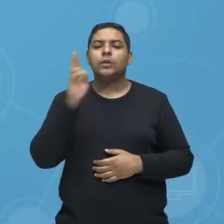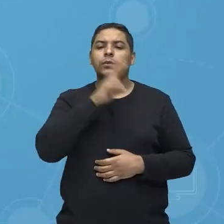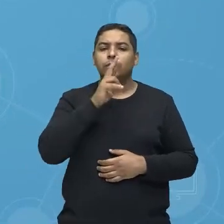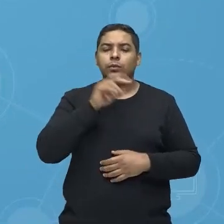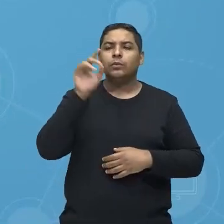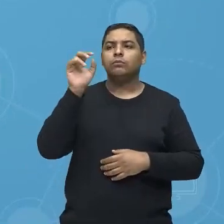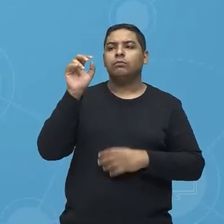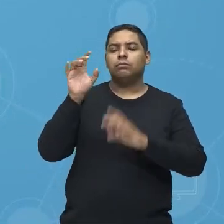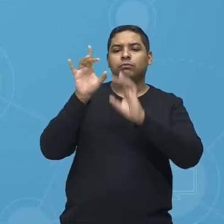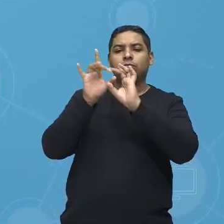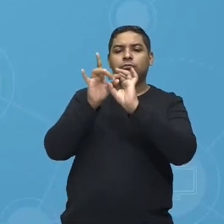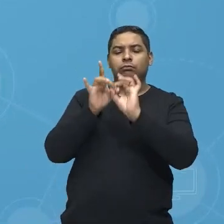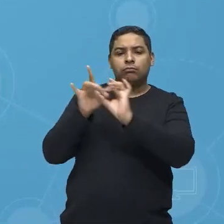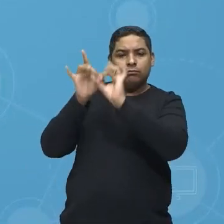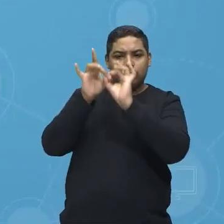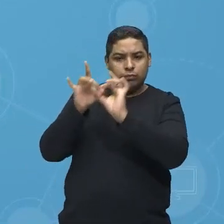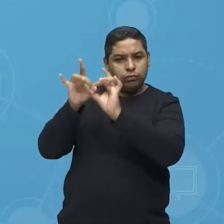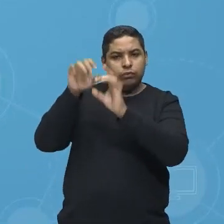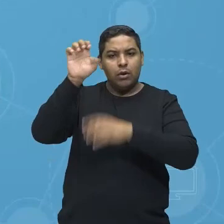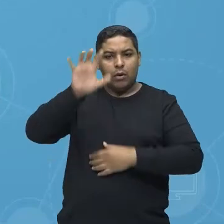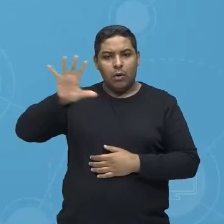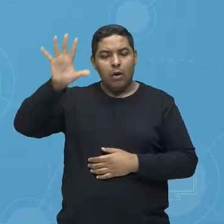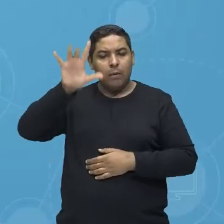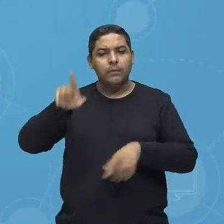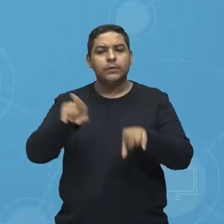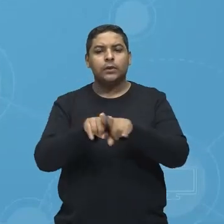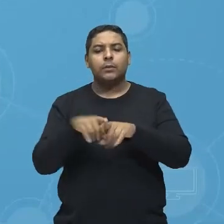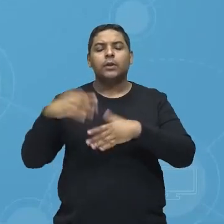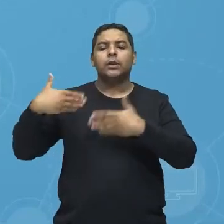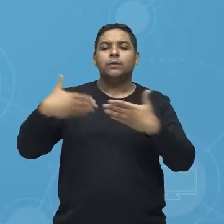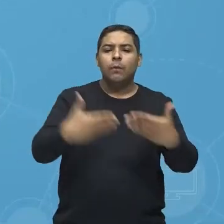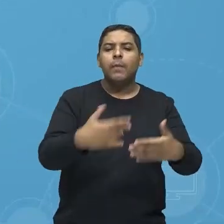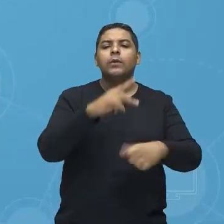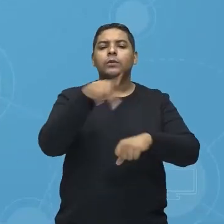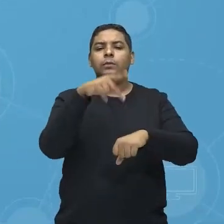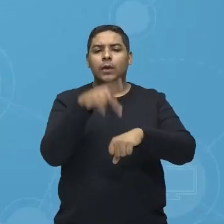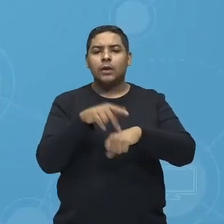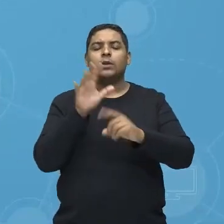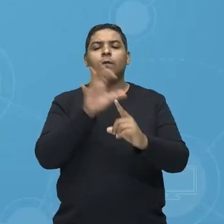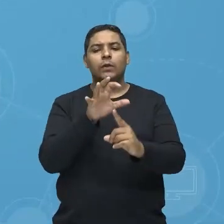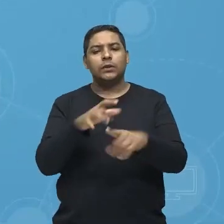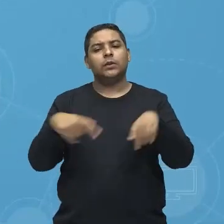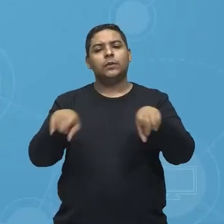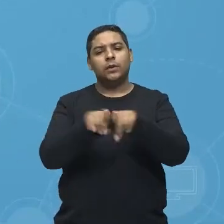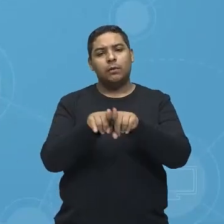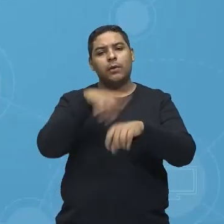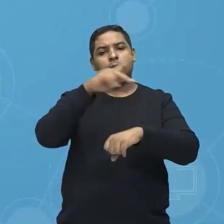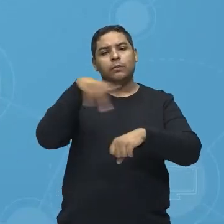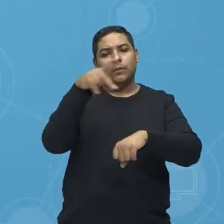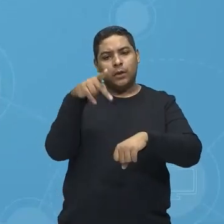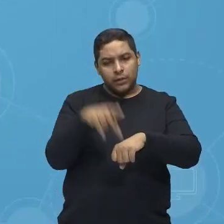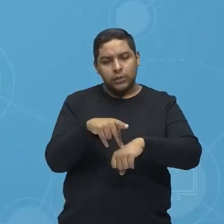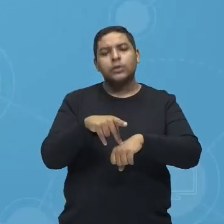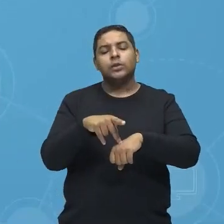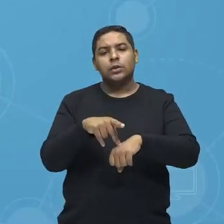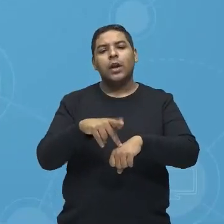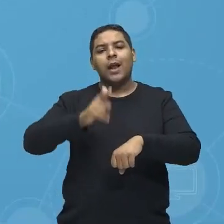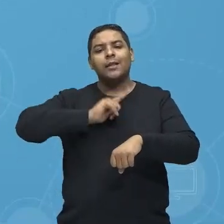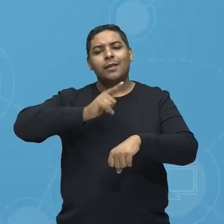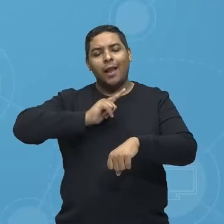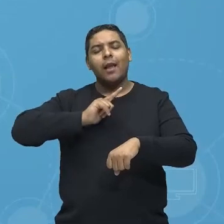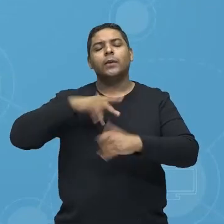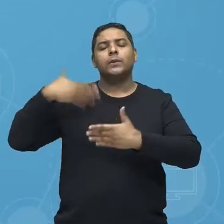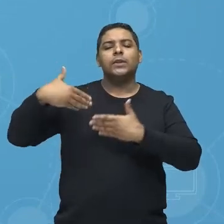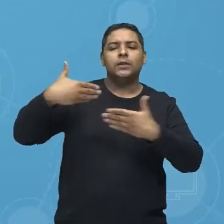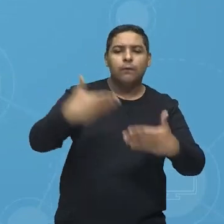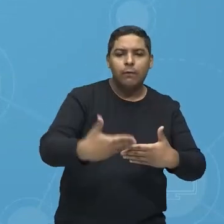Europeia, ocorrendo esse desenvolvimento, né, desses países que acabam influenciando países que estão ainda tendo esse